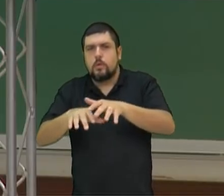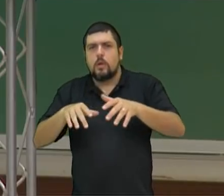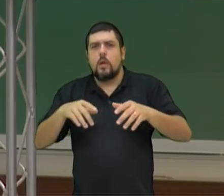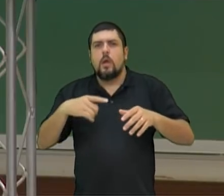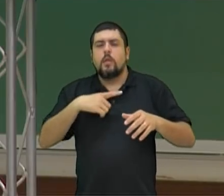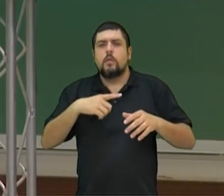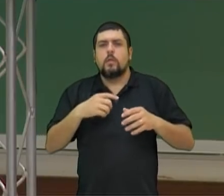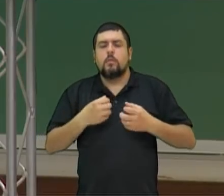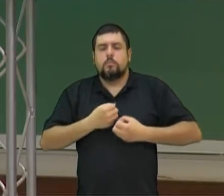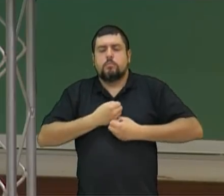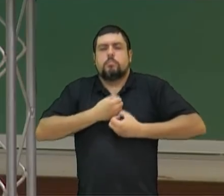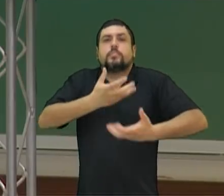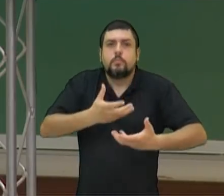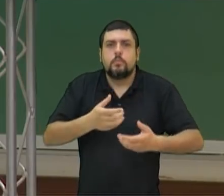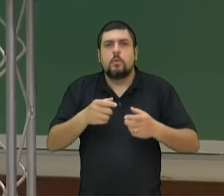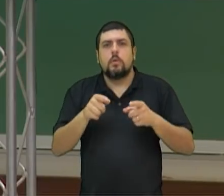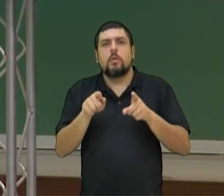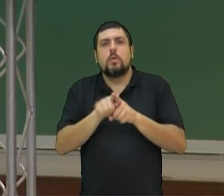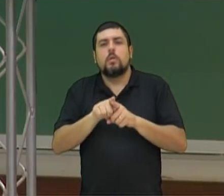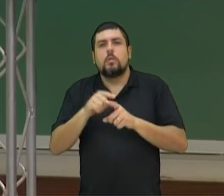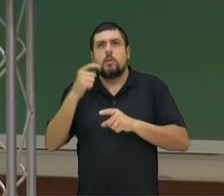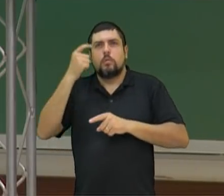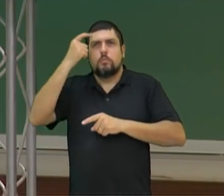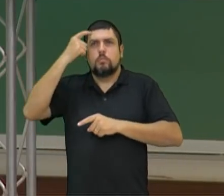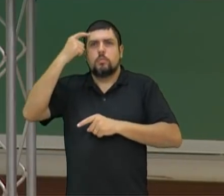e involuntárias no nosso corpo. Lembra?